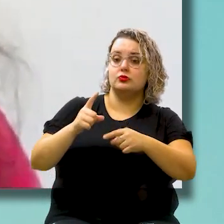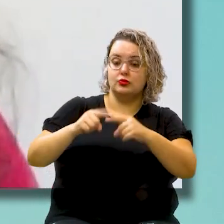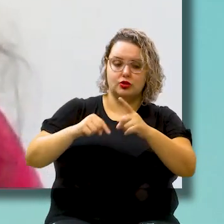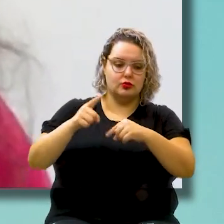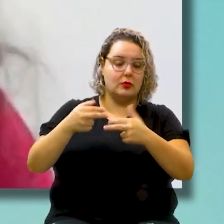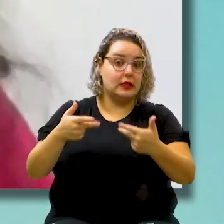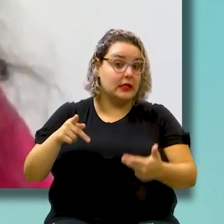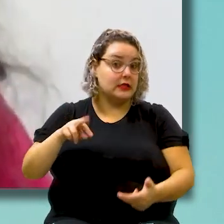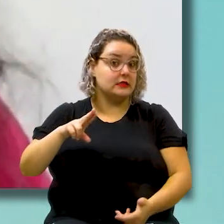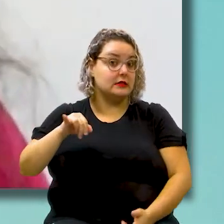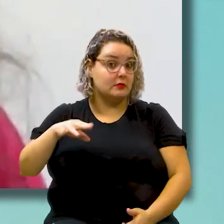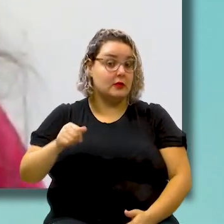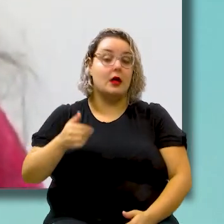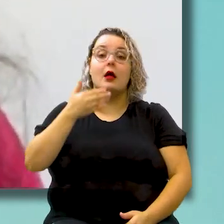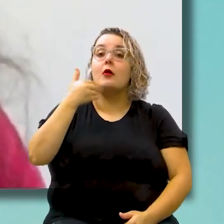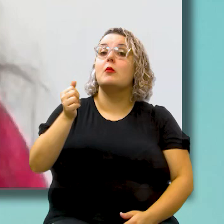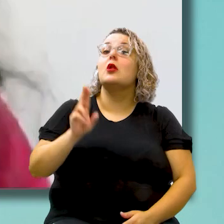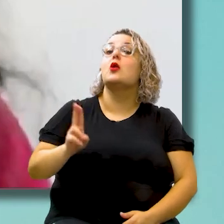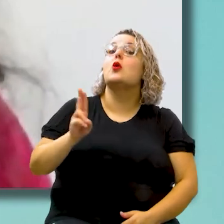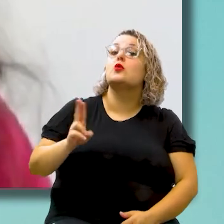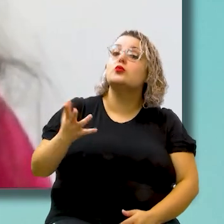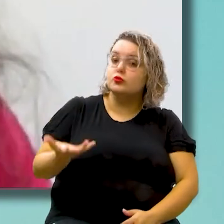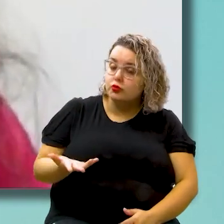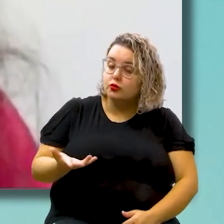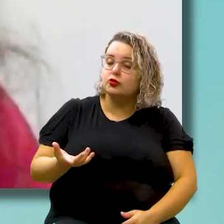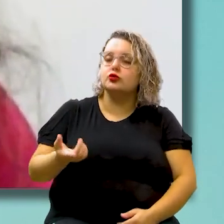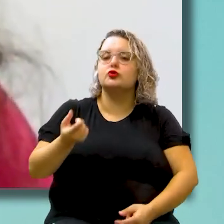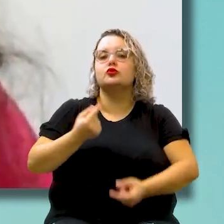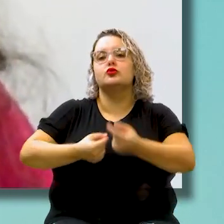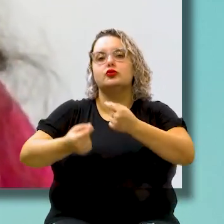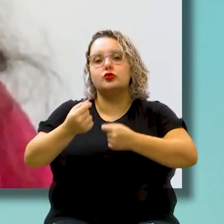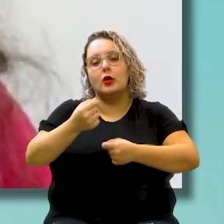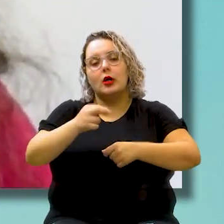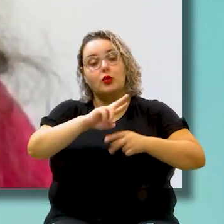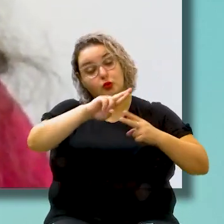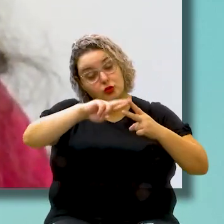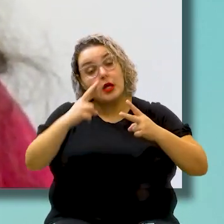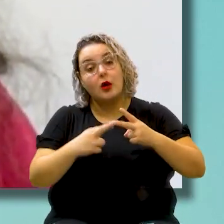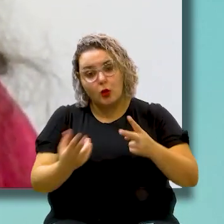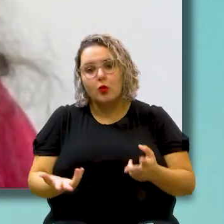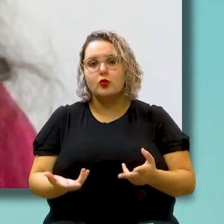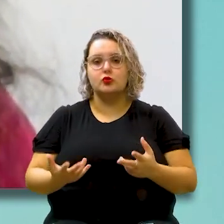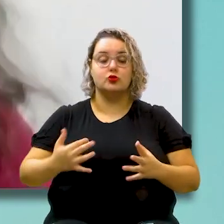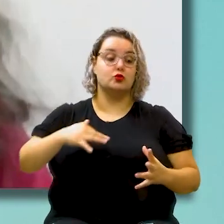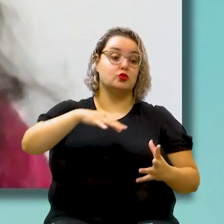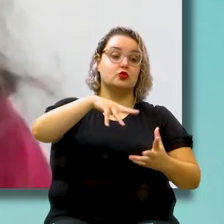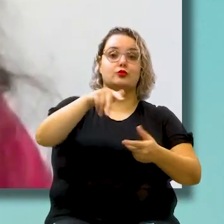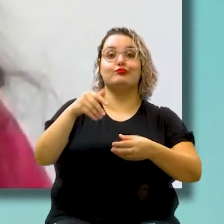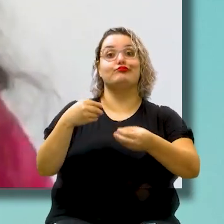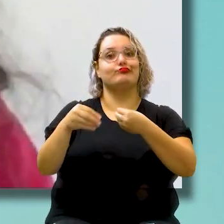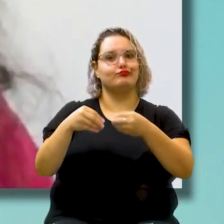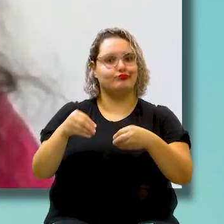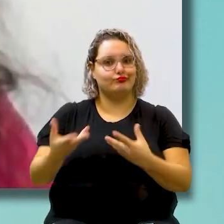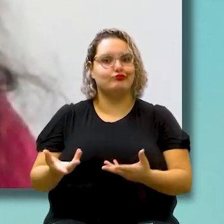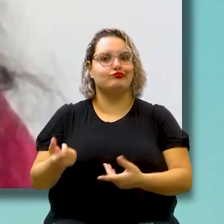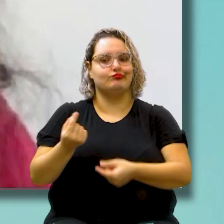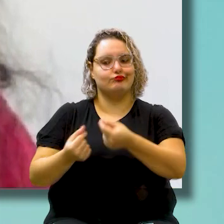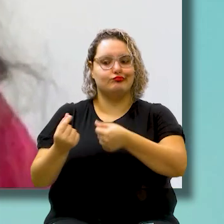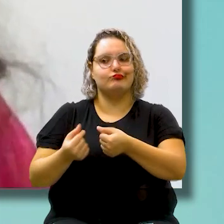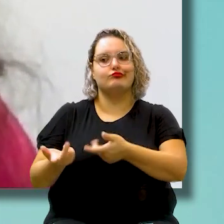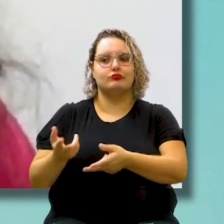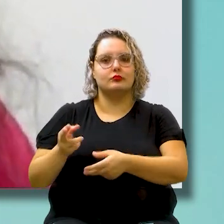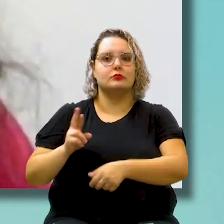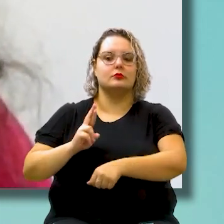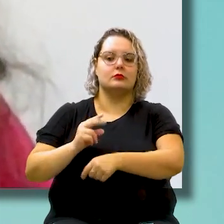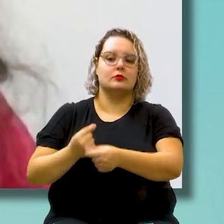redução de matérias-primas, de melhor uso, né, dos recursos que estão nesse imenso mundo das embalagens que